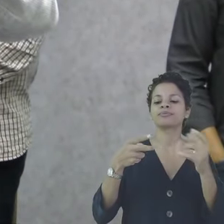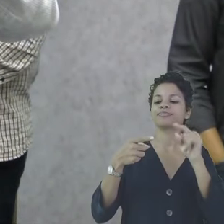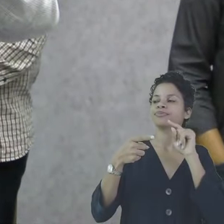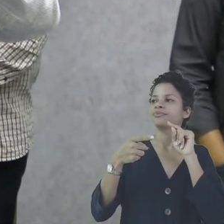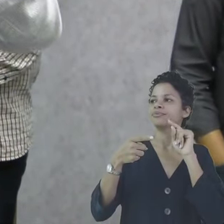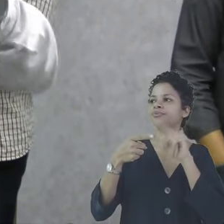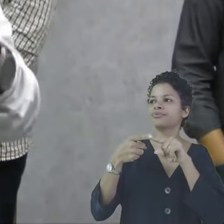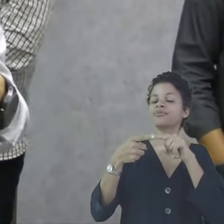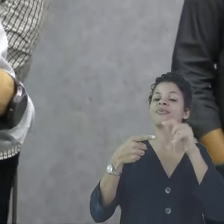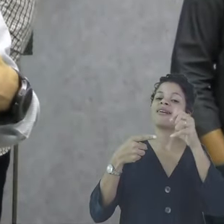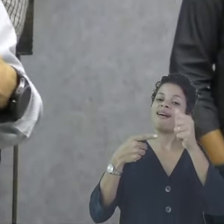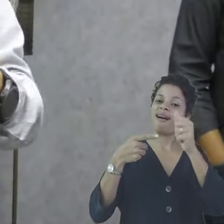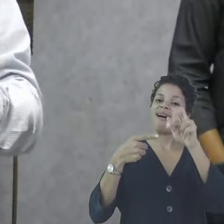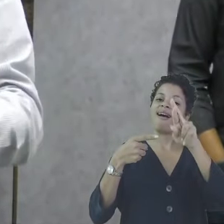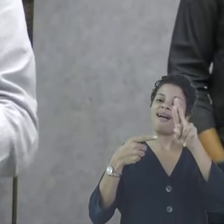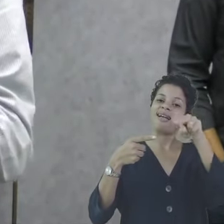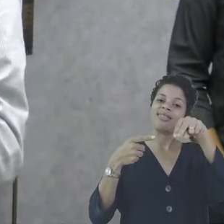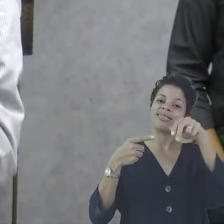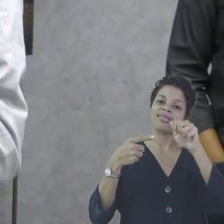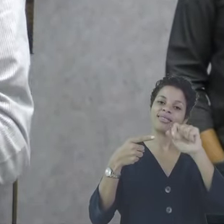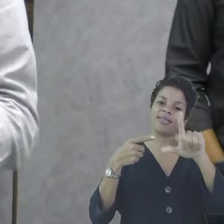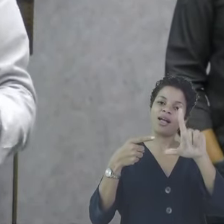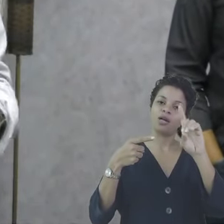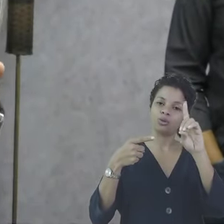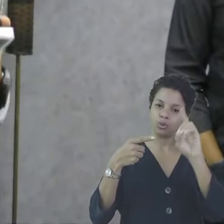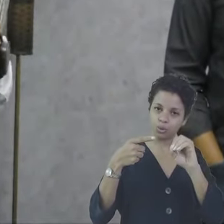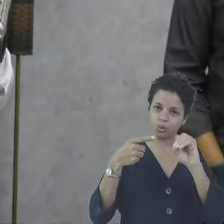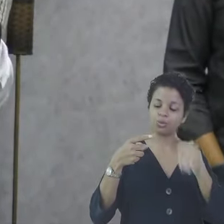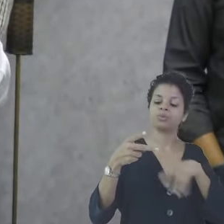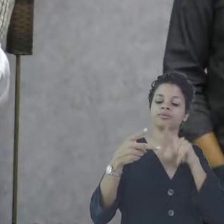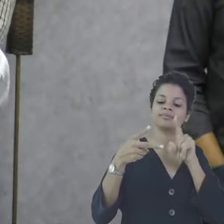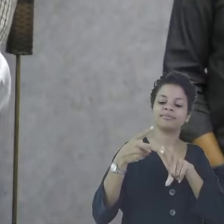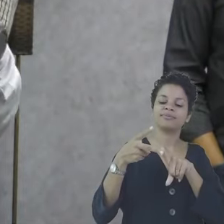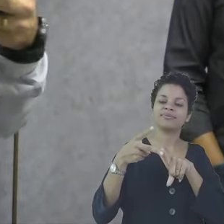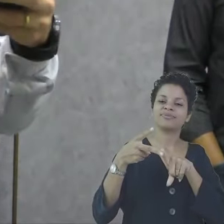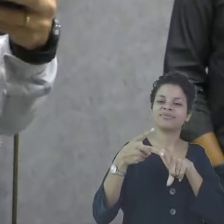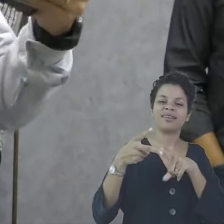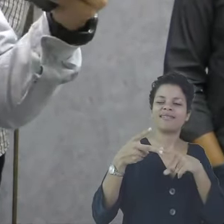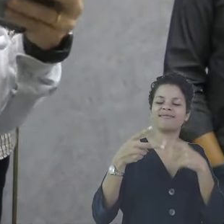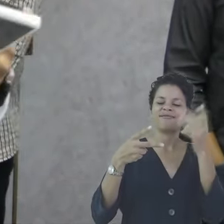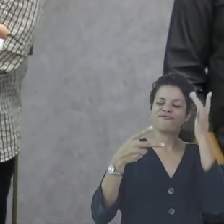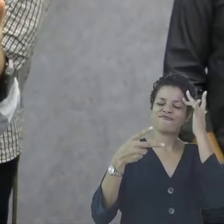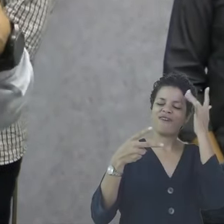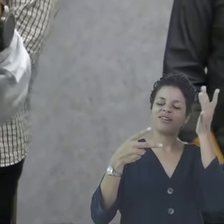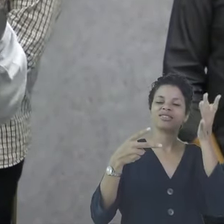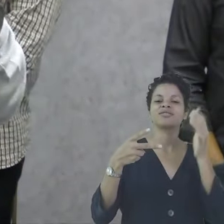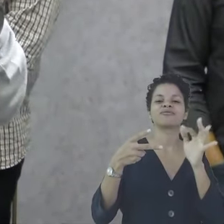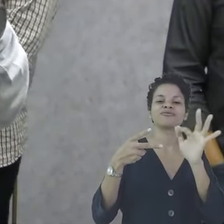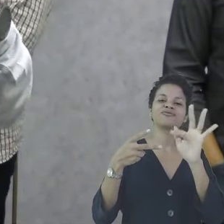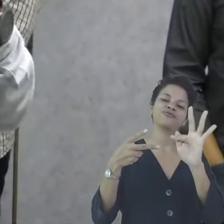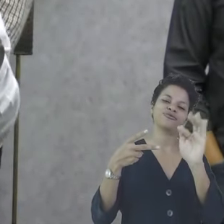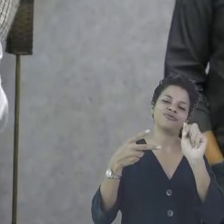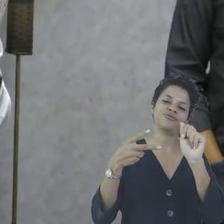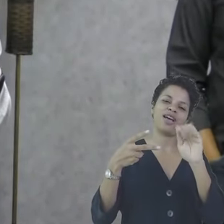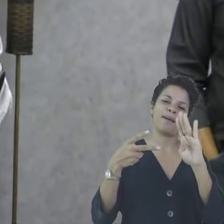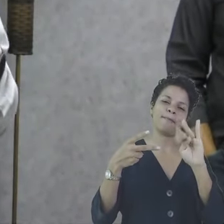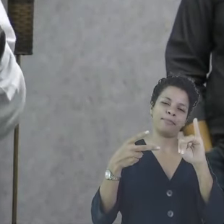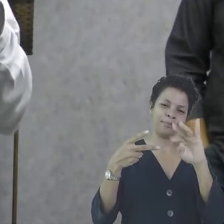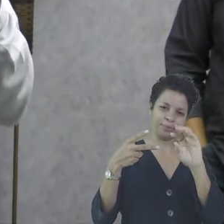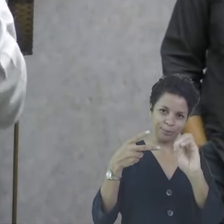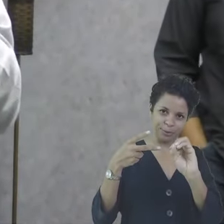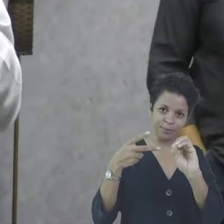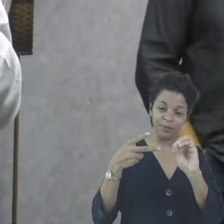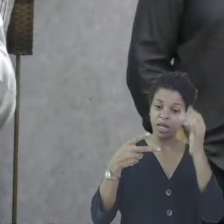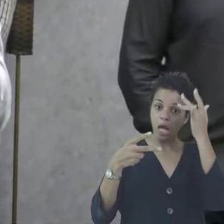é Arnaldo Gromick, certo? Arnaldo Gromick. E o outro, o nome dele é fácil, é Fábio Carvalho.